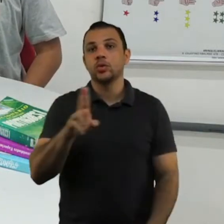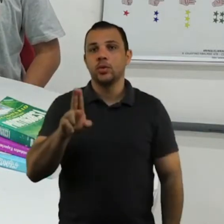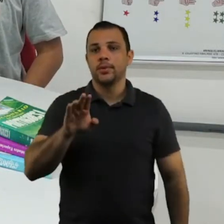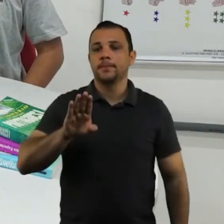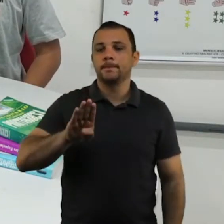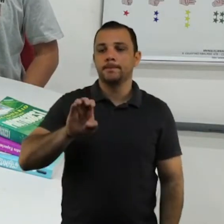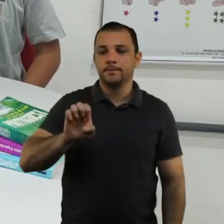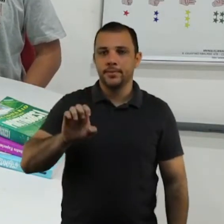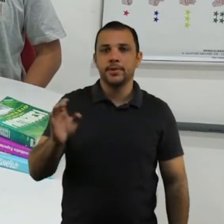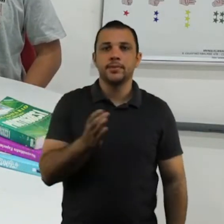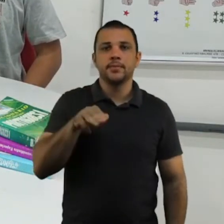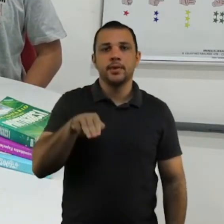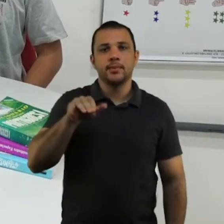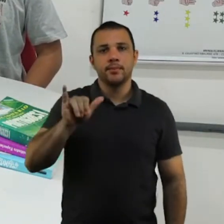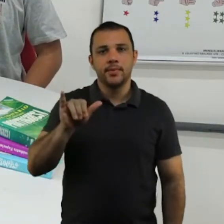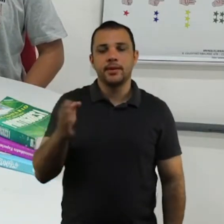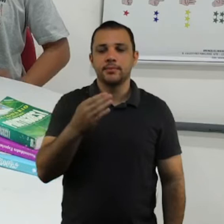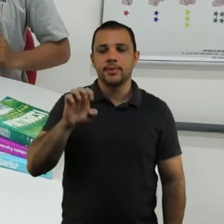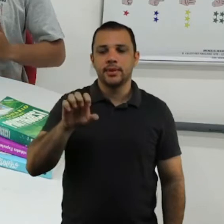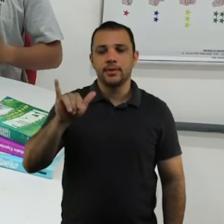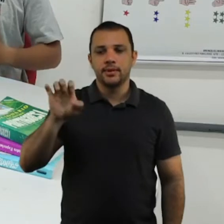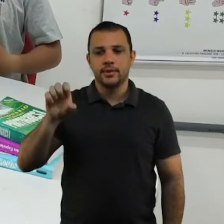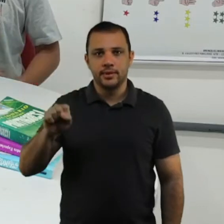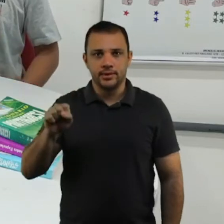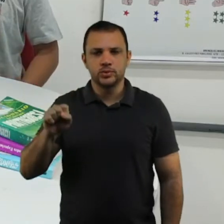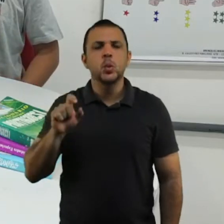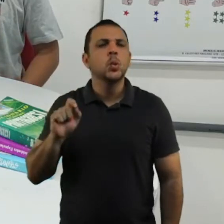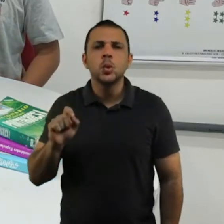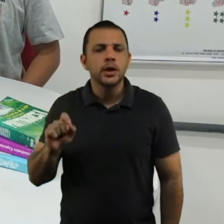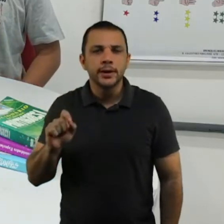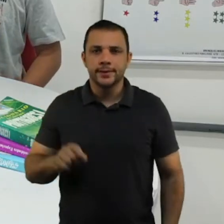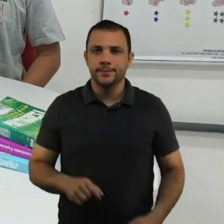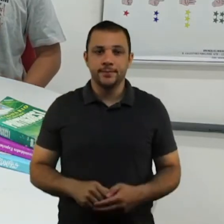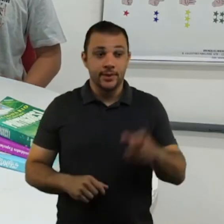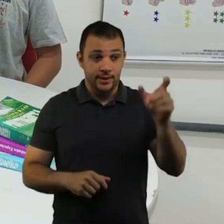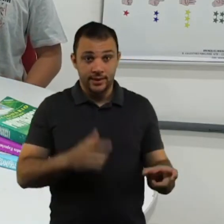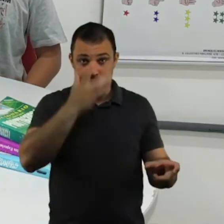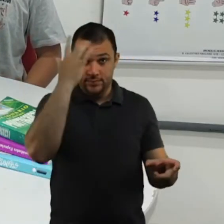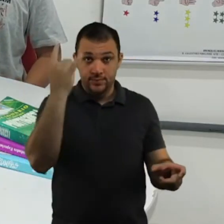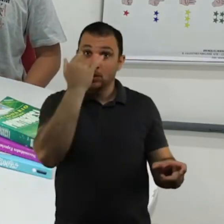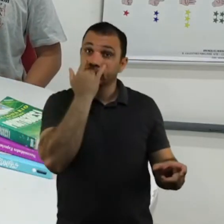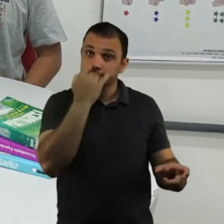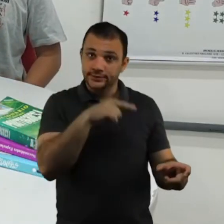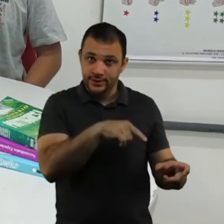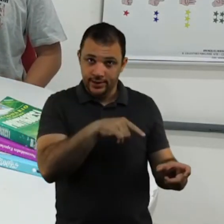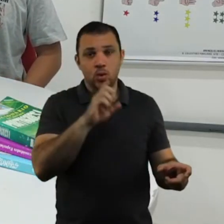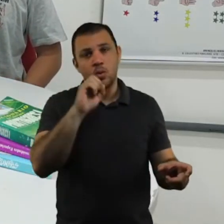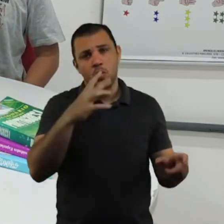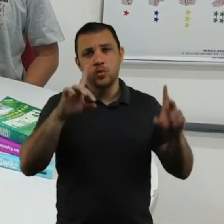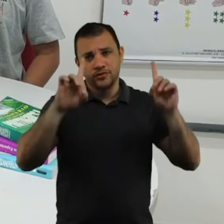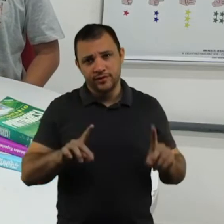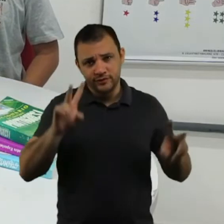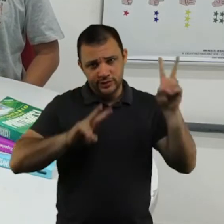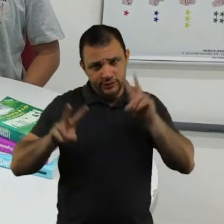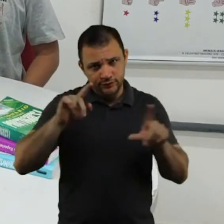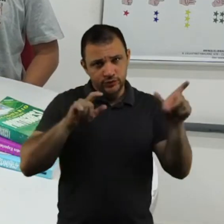My Eyes, tá? Ele é basicamente uma pessoa com deficiência visual faz uma videochamada para alguém que se voluntaria,